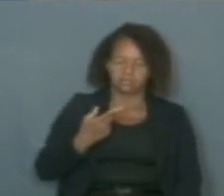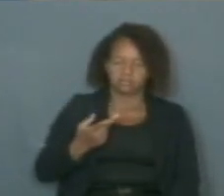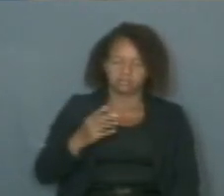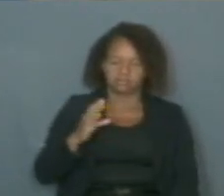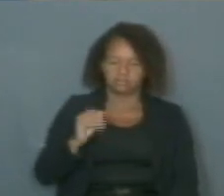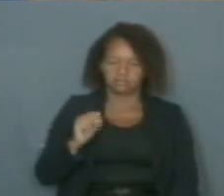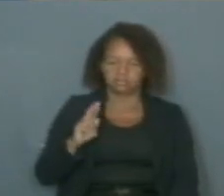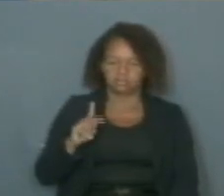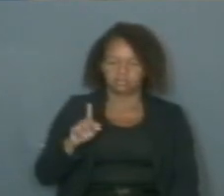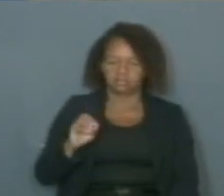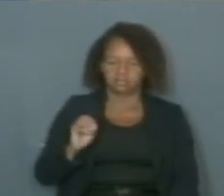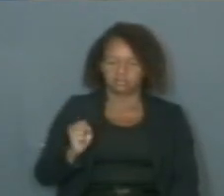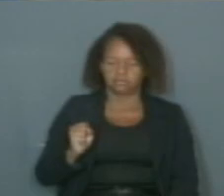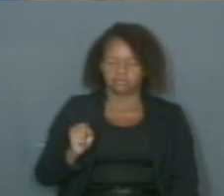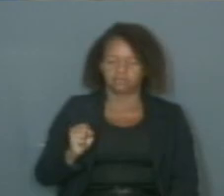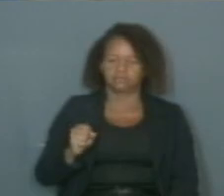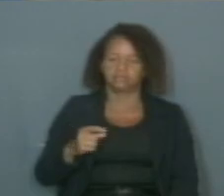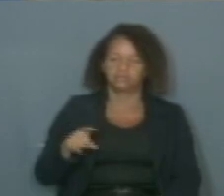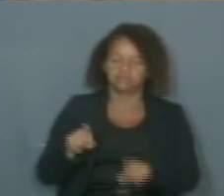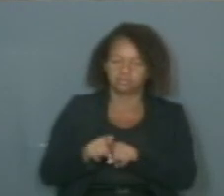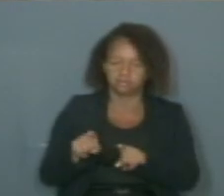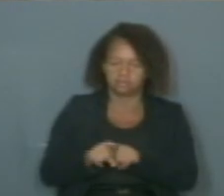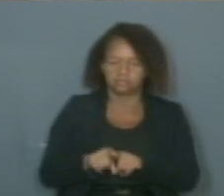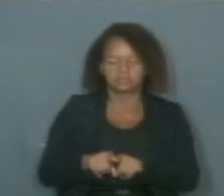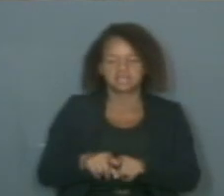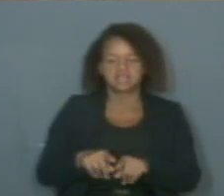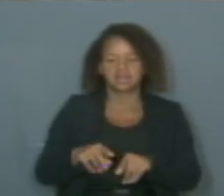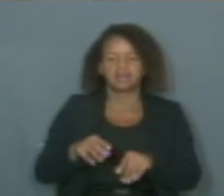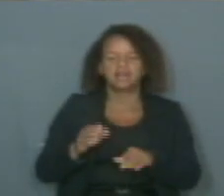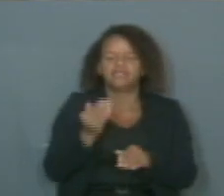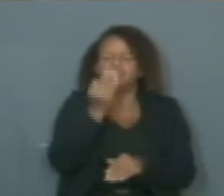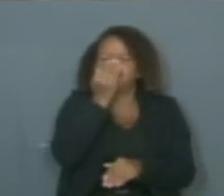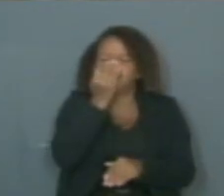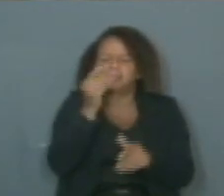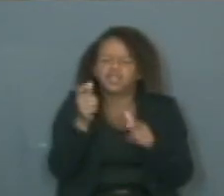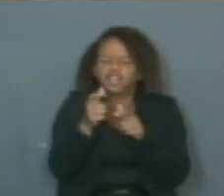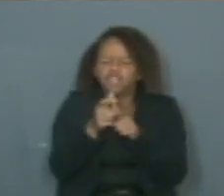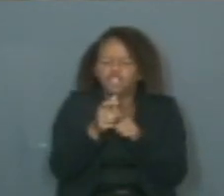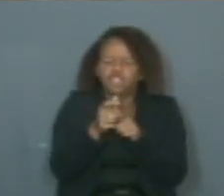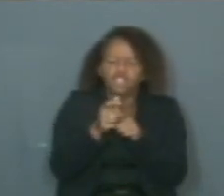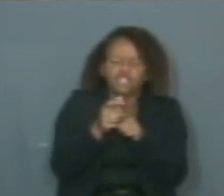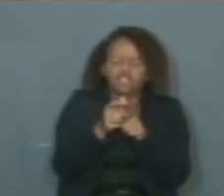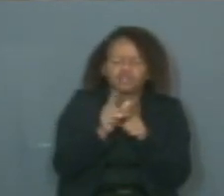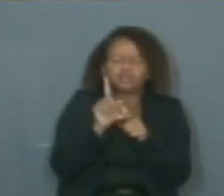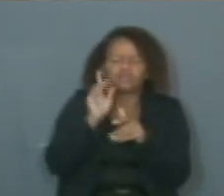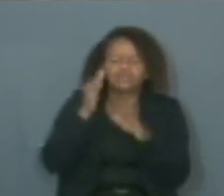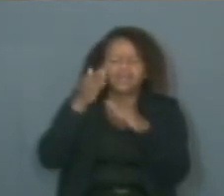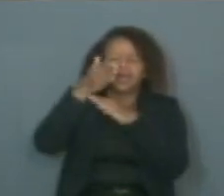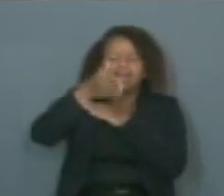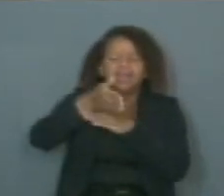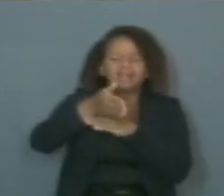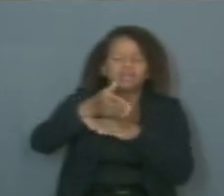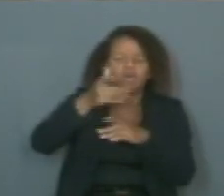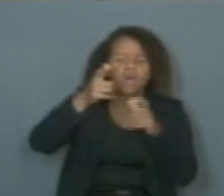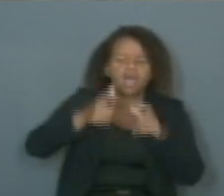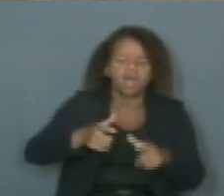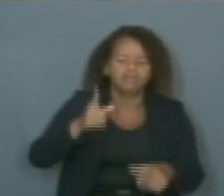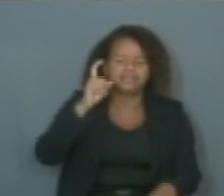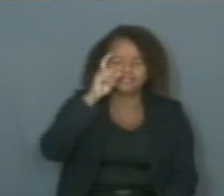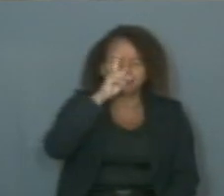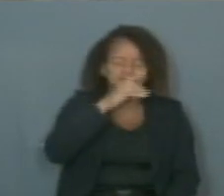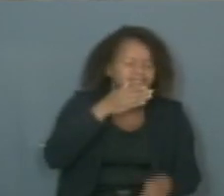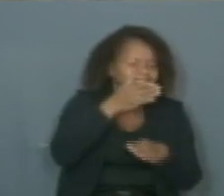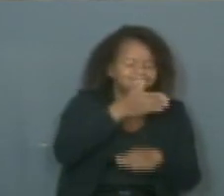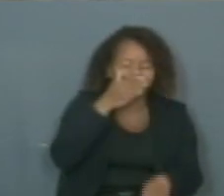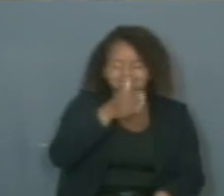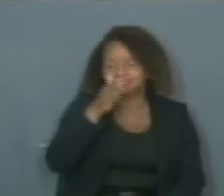Carlos Muniz, as alimentadoras, aquelas vanzinhas que vai nos lugares de difícil acesso, Levi, aonde